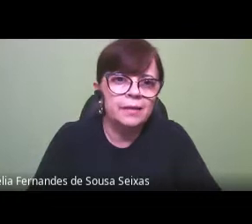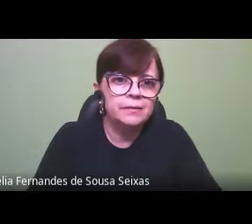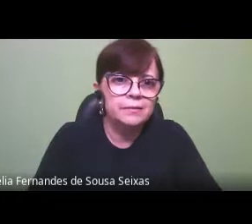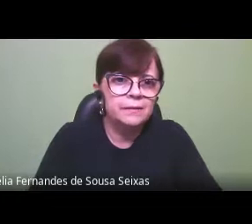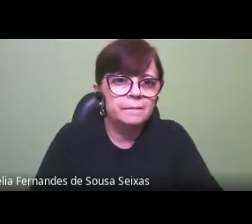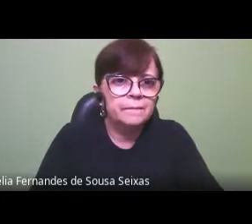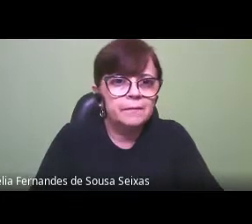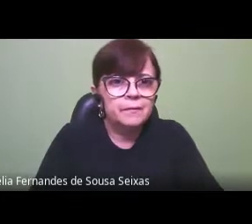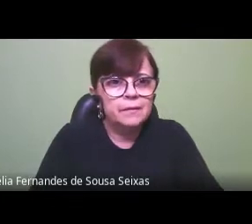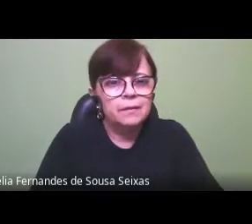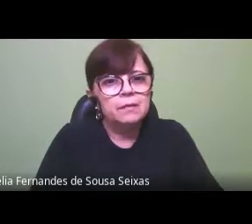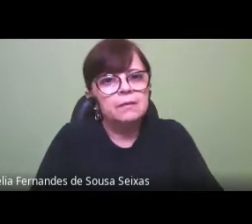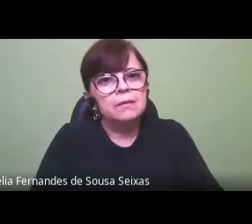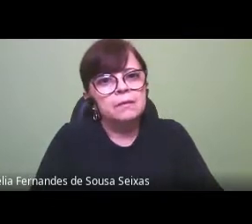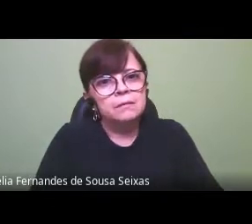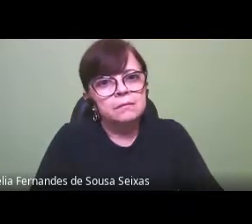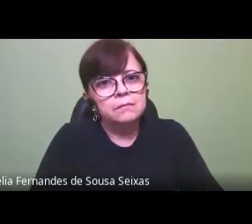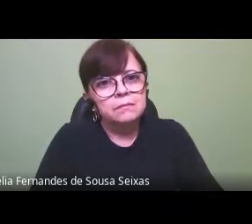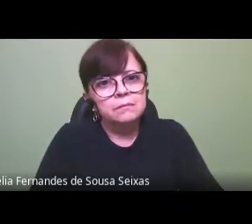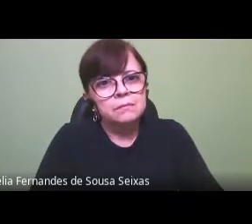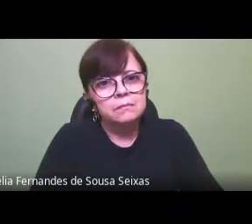de sinais.